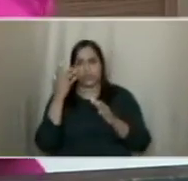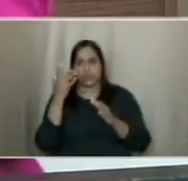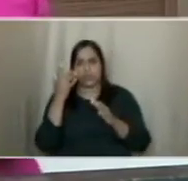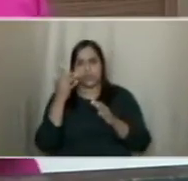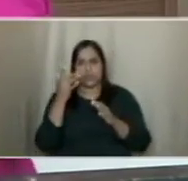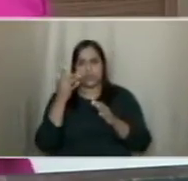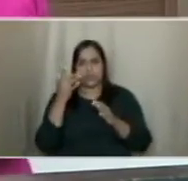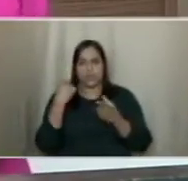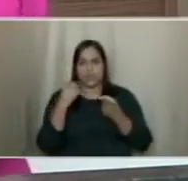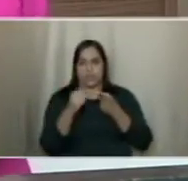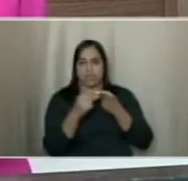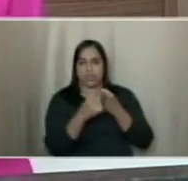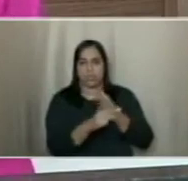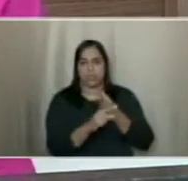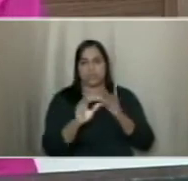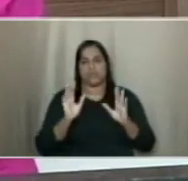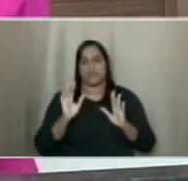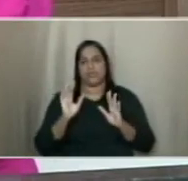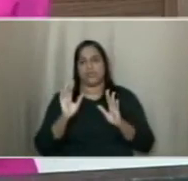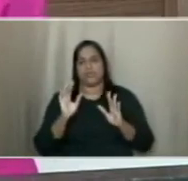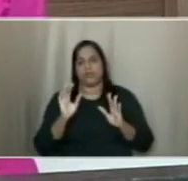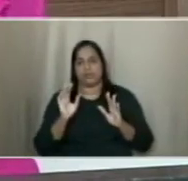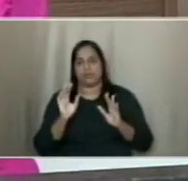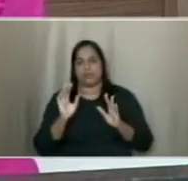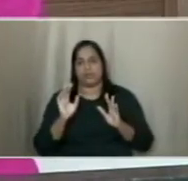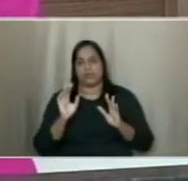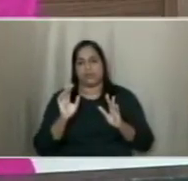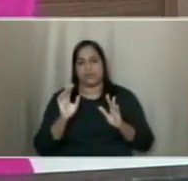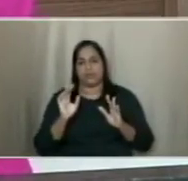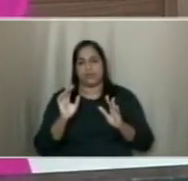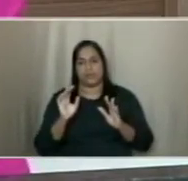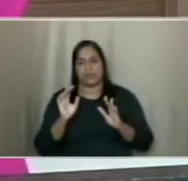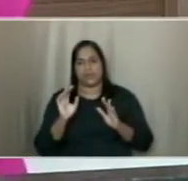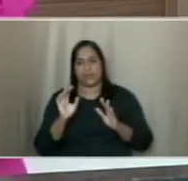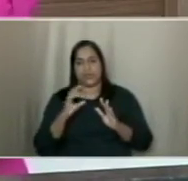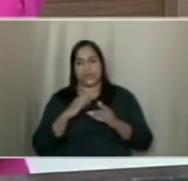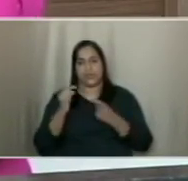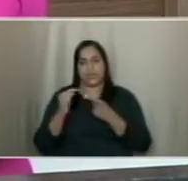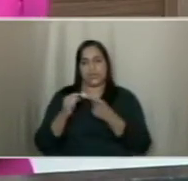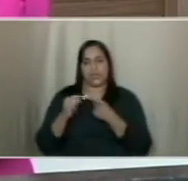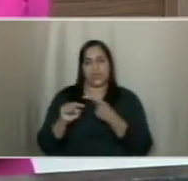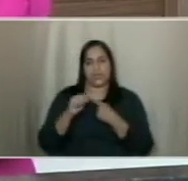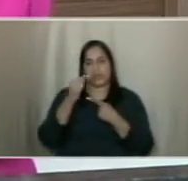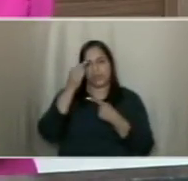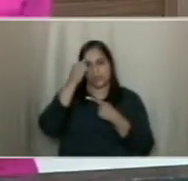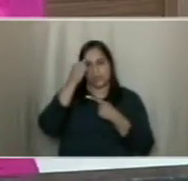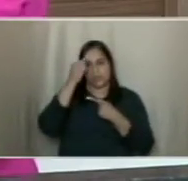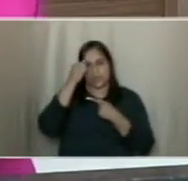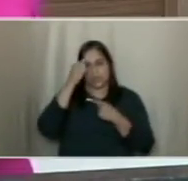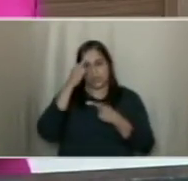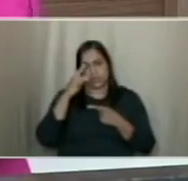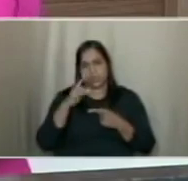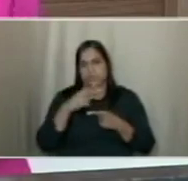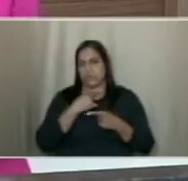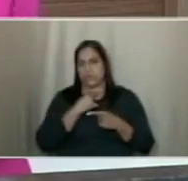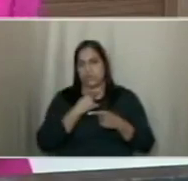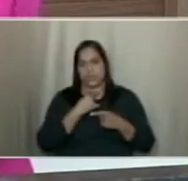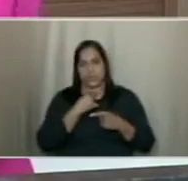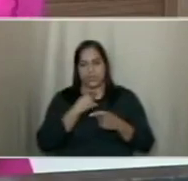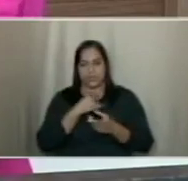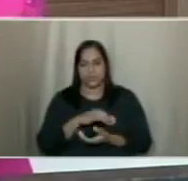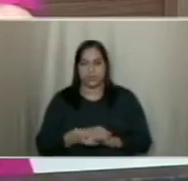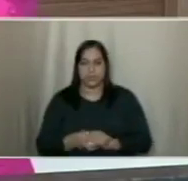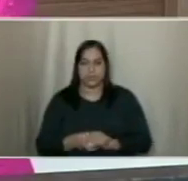o ovo e o contraditório quando ouvem aquilo que não é de acordo com que elas pensam isso aqui não pode